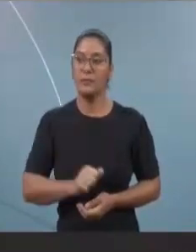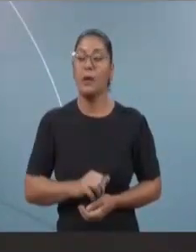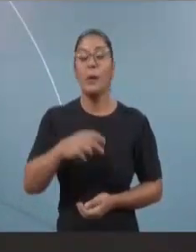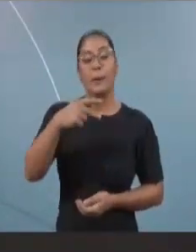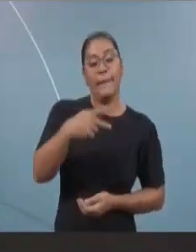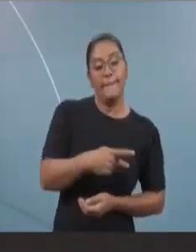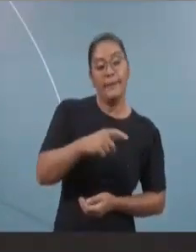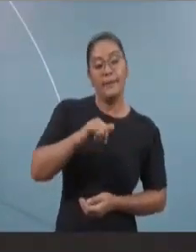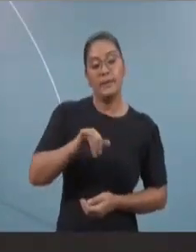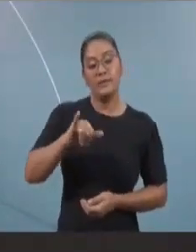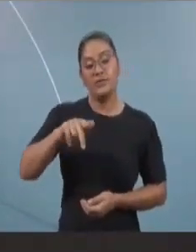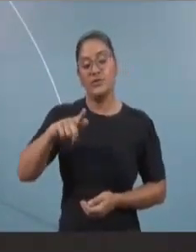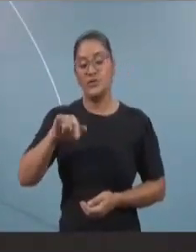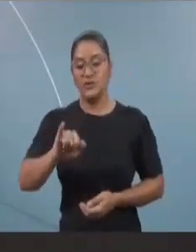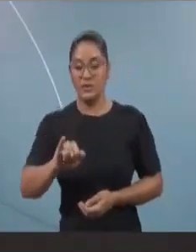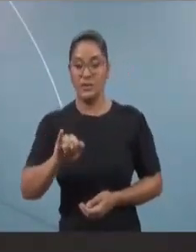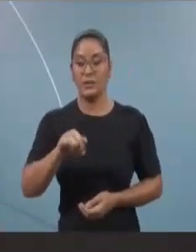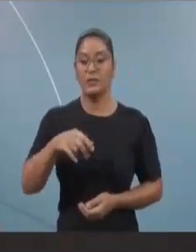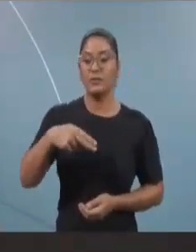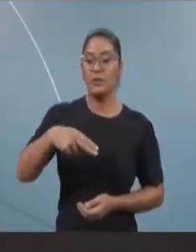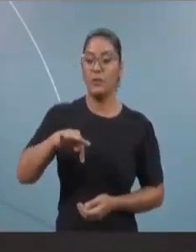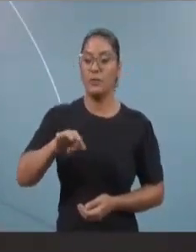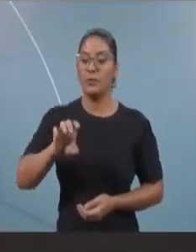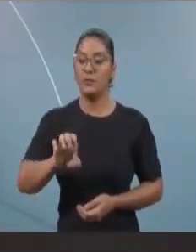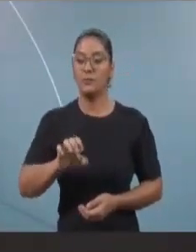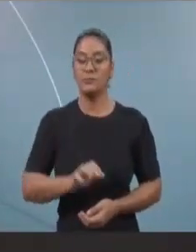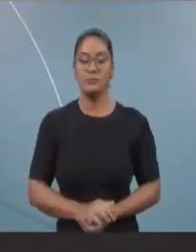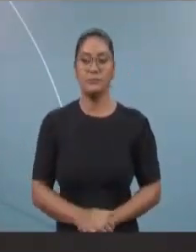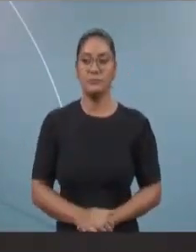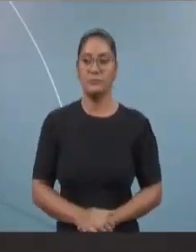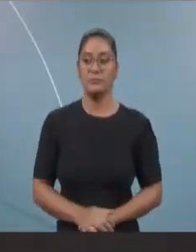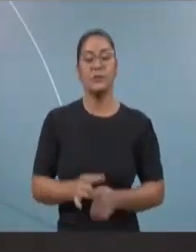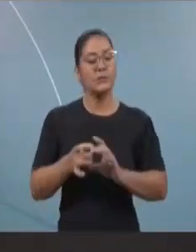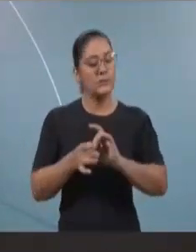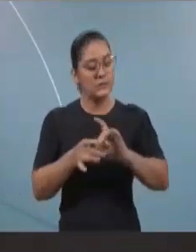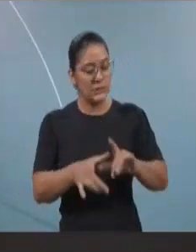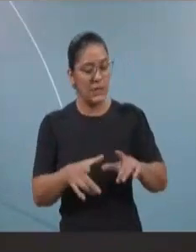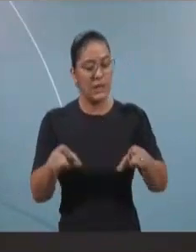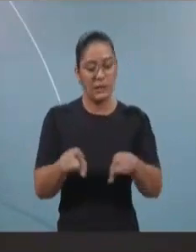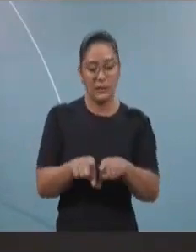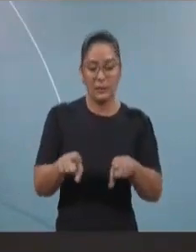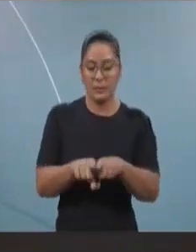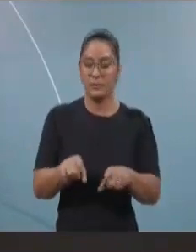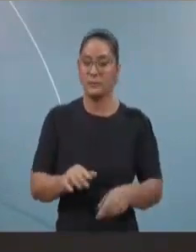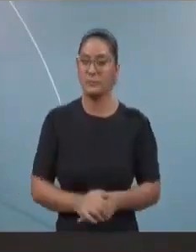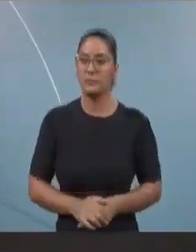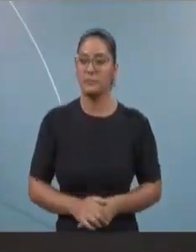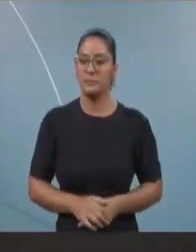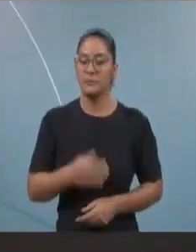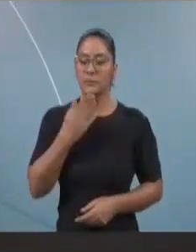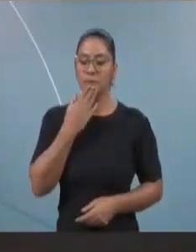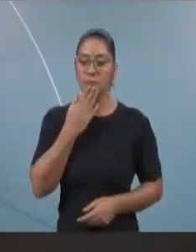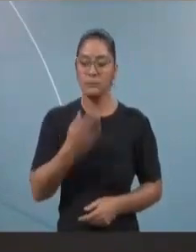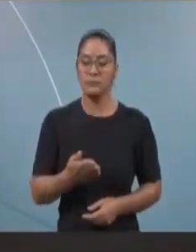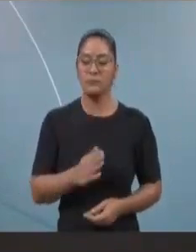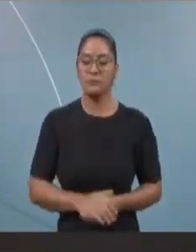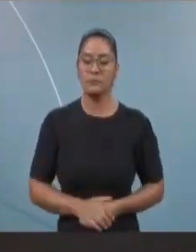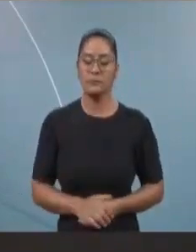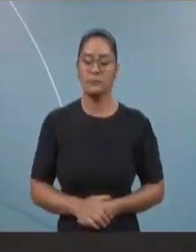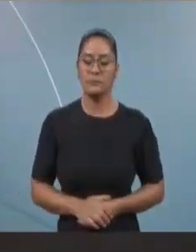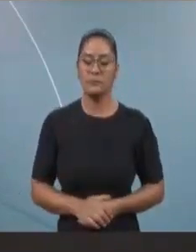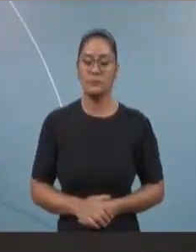Pirangi Pirangi do Norte então eu deixo aqui também esse nosso pedido porque a escola